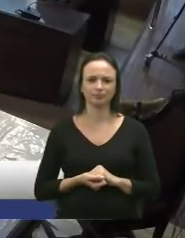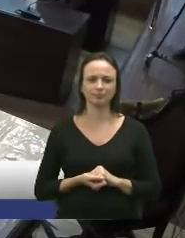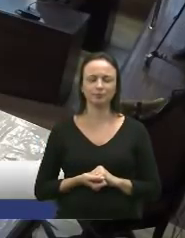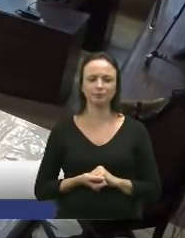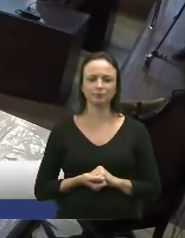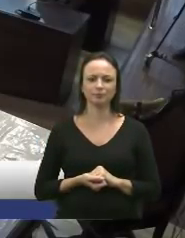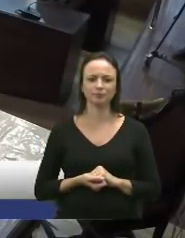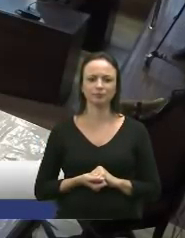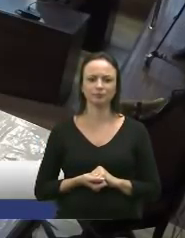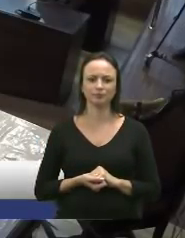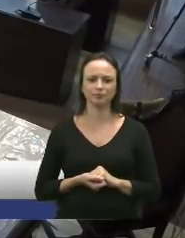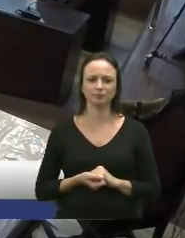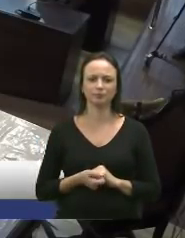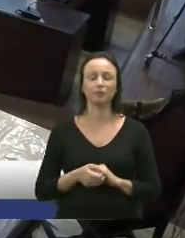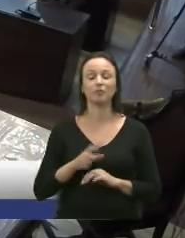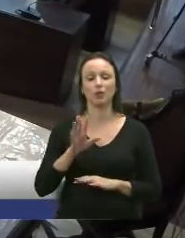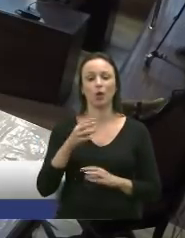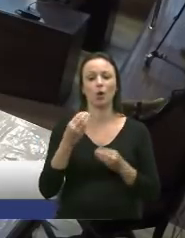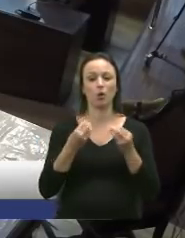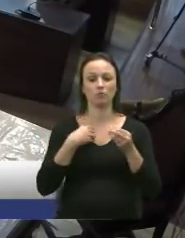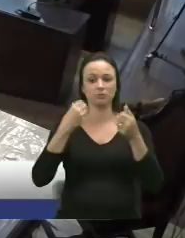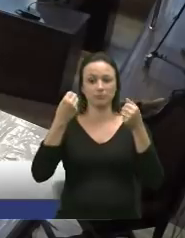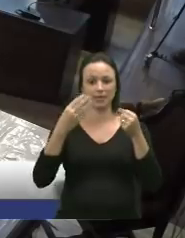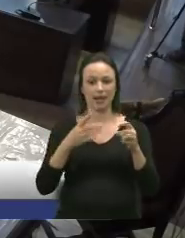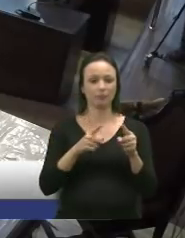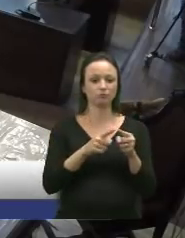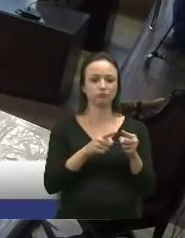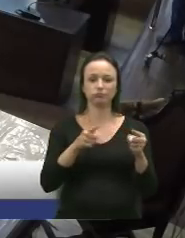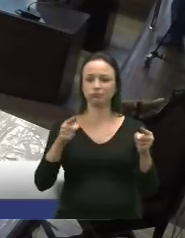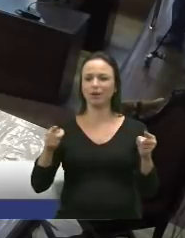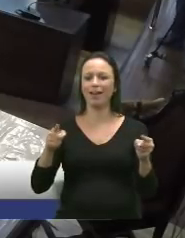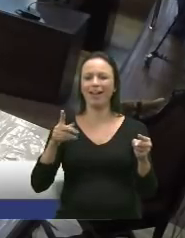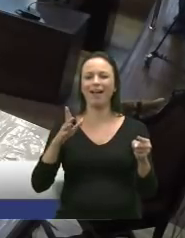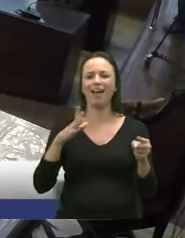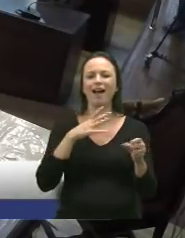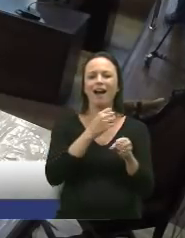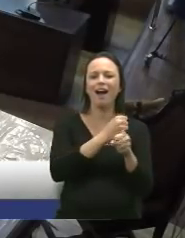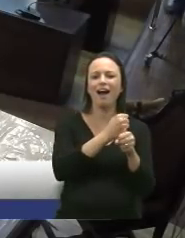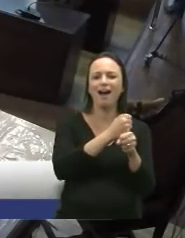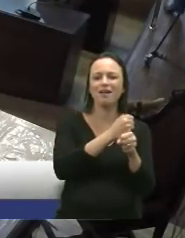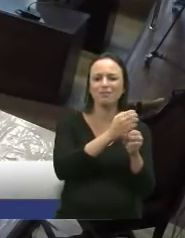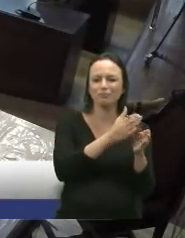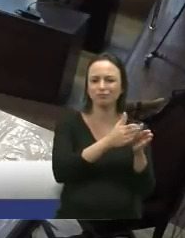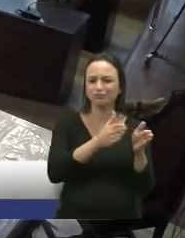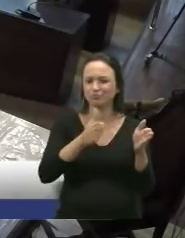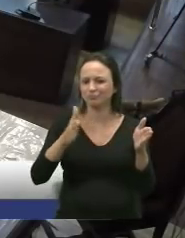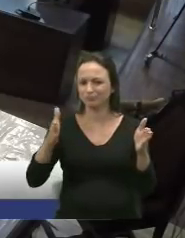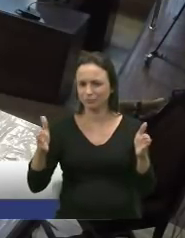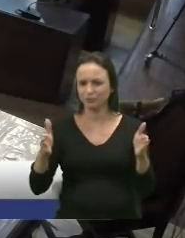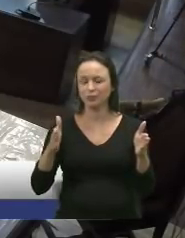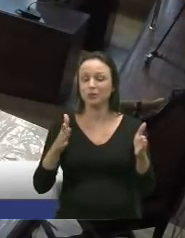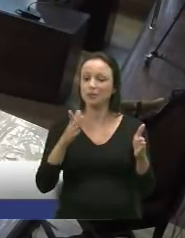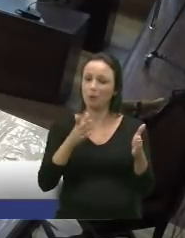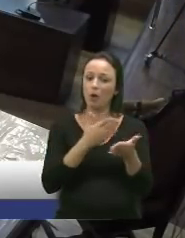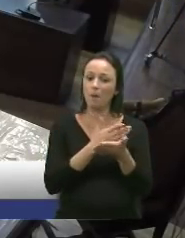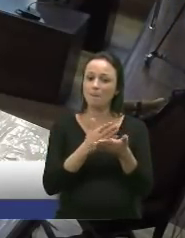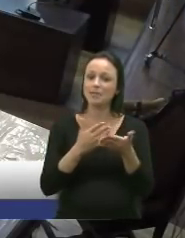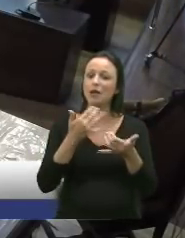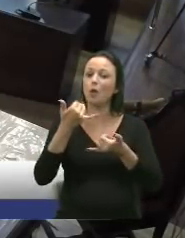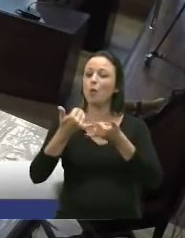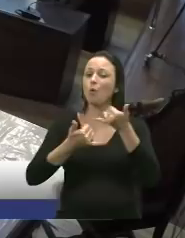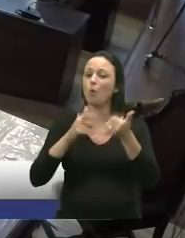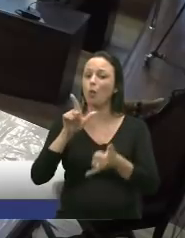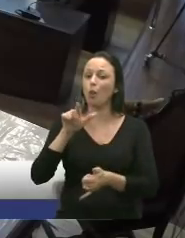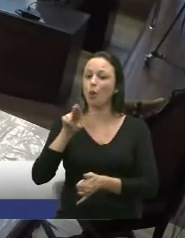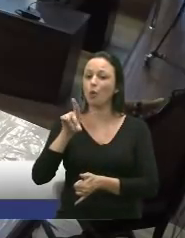No que diz respeito à temporalidade, você pode começar pelo lúdico. O que é de clássico da imagem